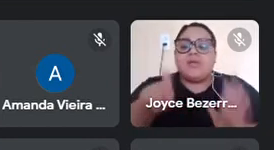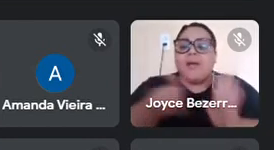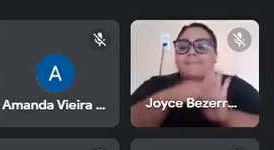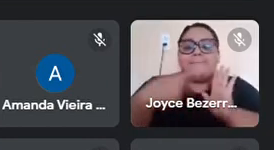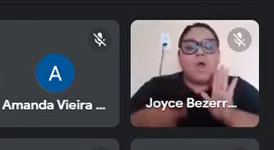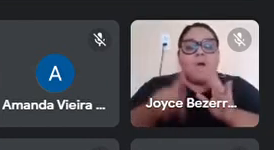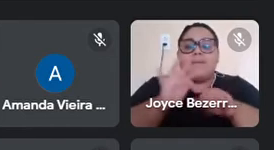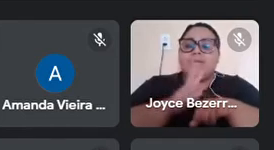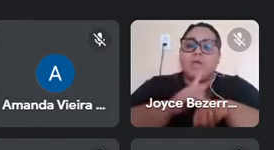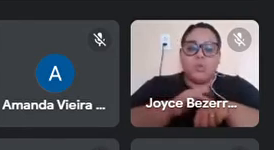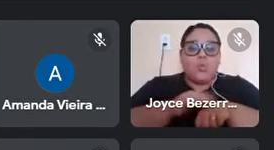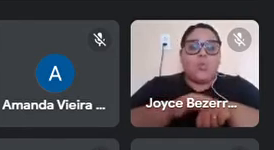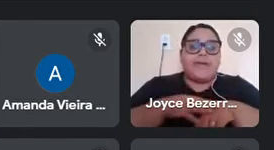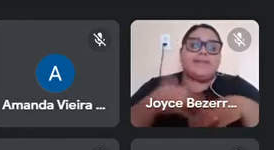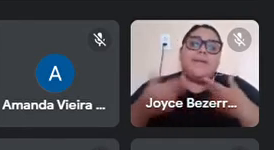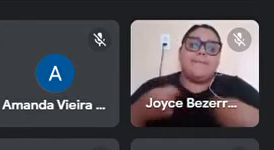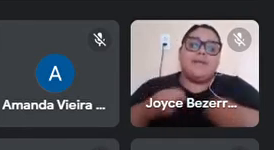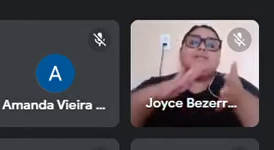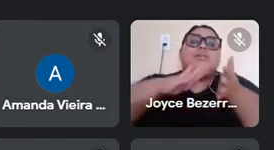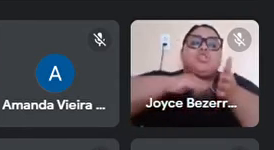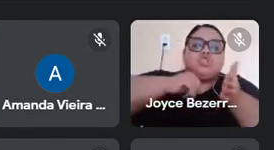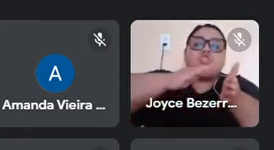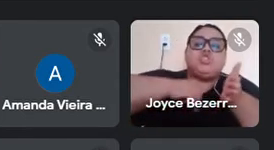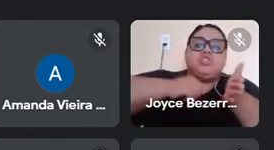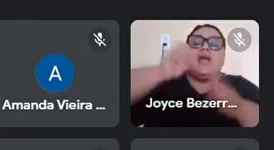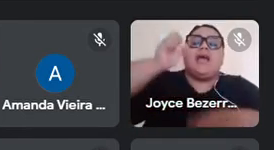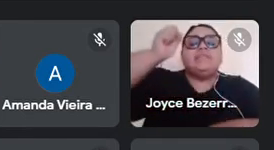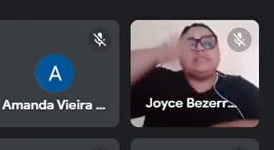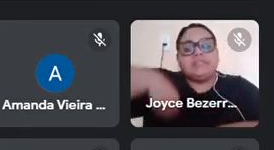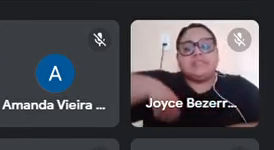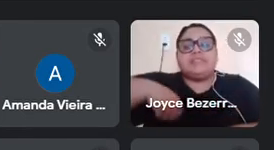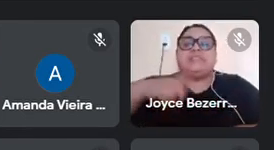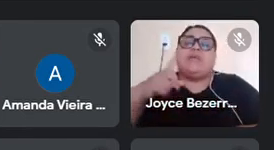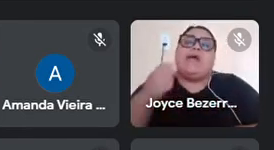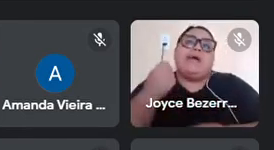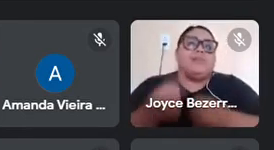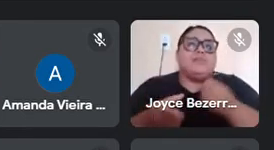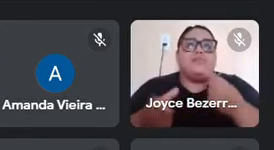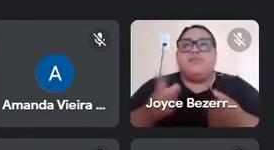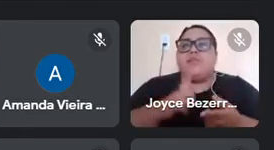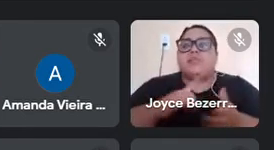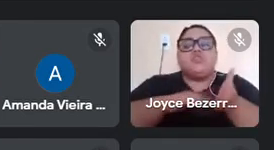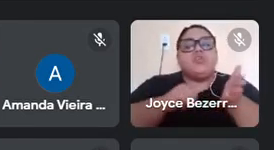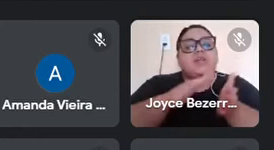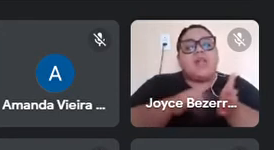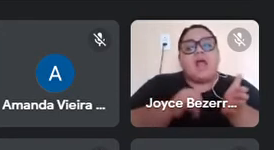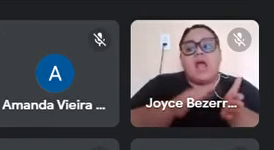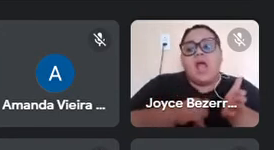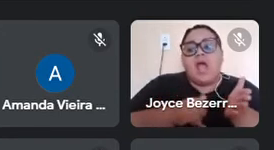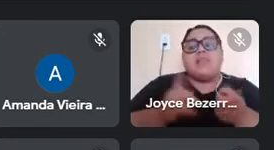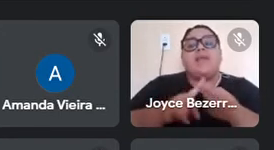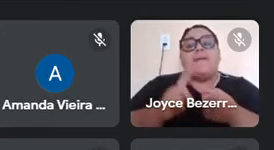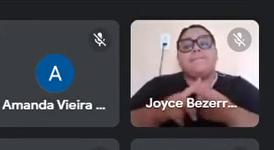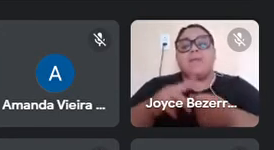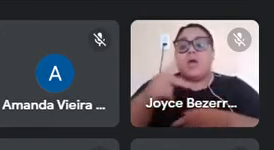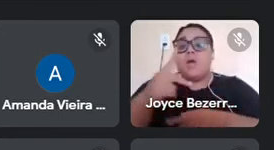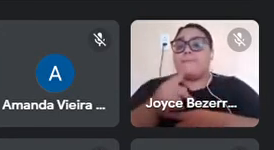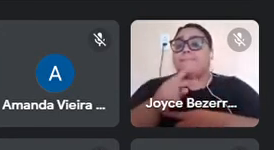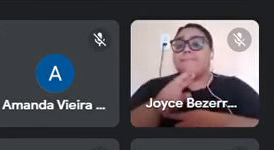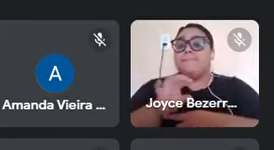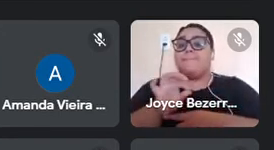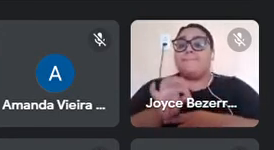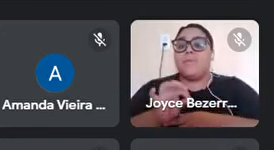tem que degradar o patógeno e remover uma proteína específica. Então, todos esses processos de atenuação, de remoção